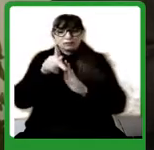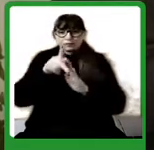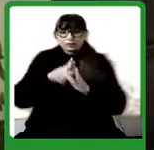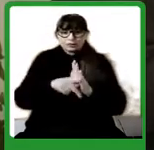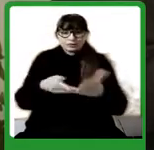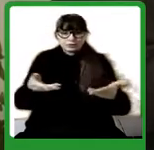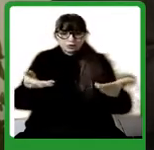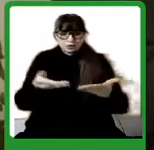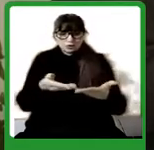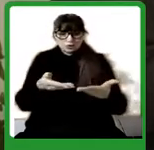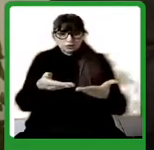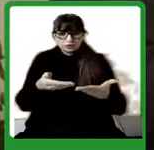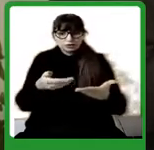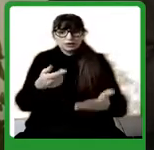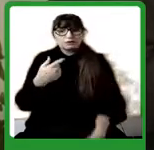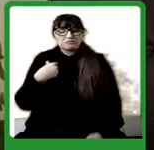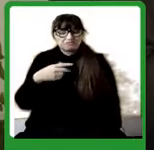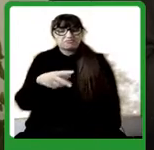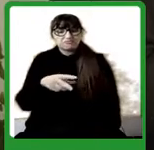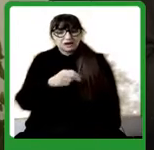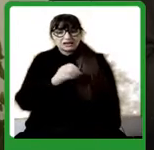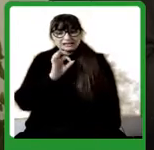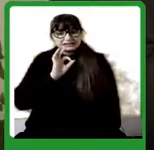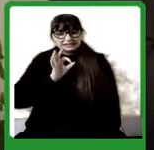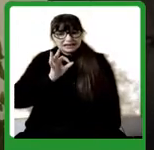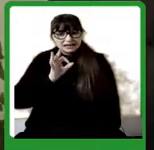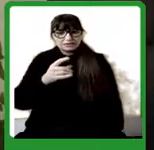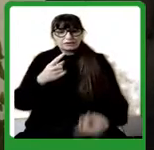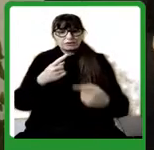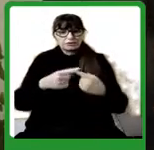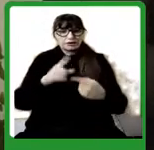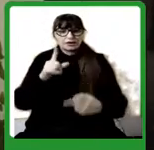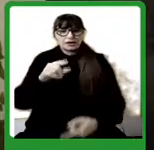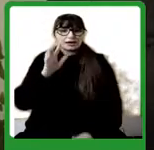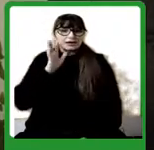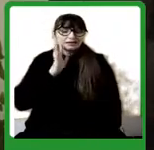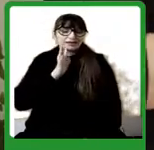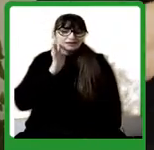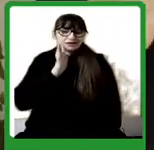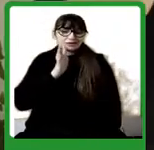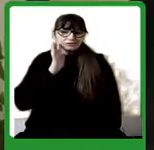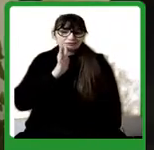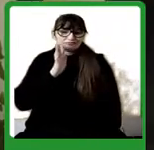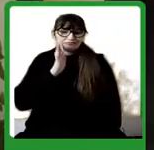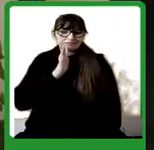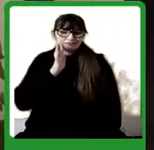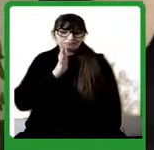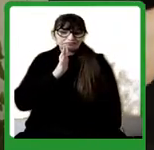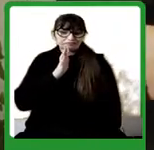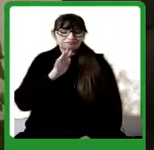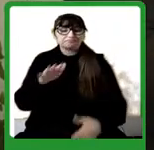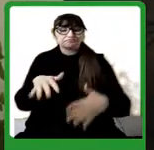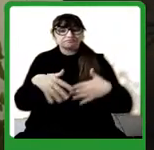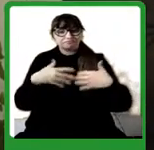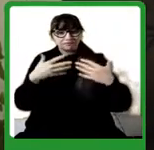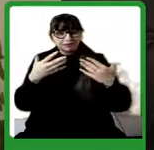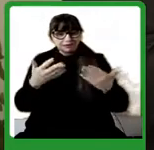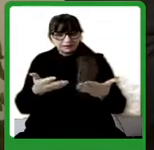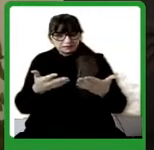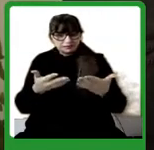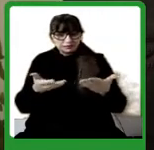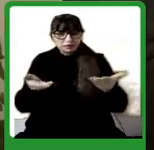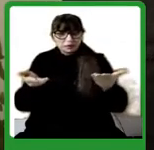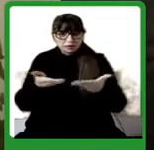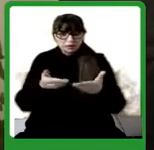falei, não tem como dar errado, vai dar certo, porque é muito bacana mesmo. Que legal. Badinho, mas eu vou te deixar aí com essa meninada, essa